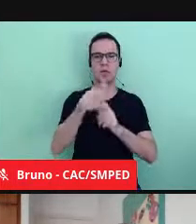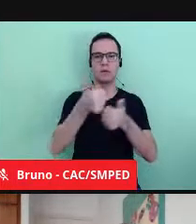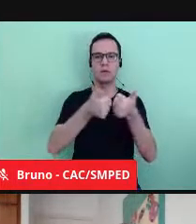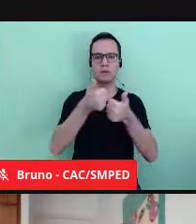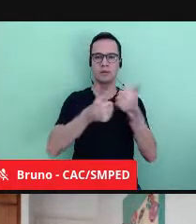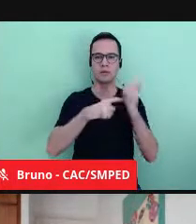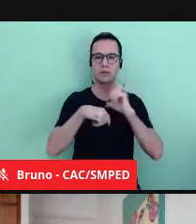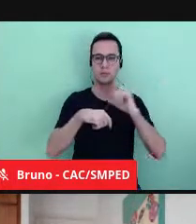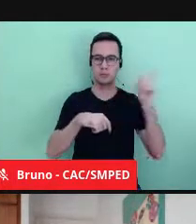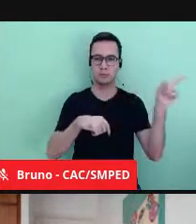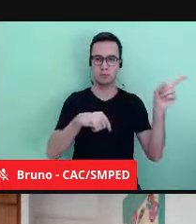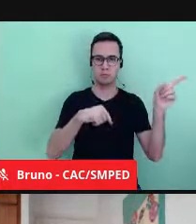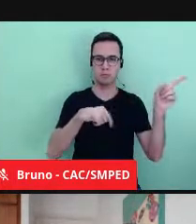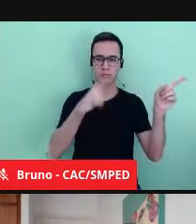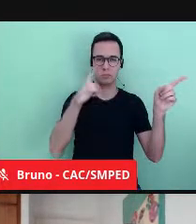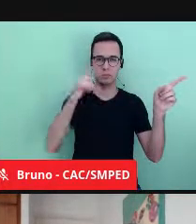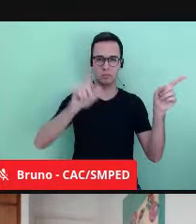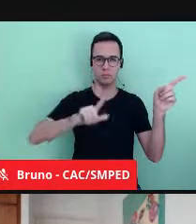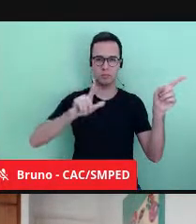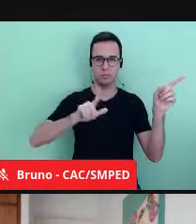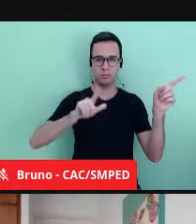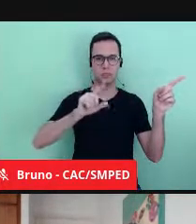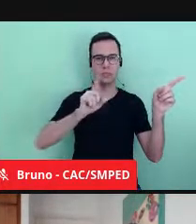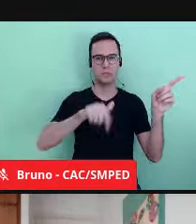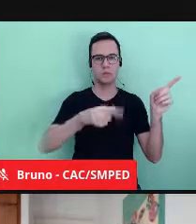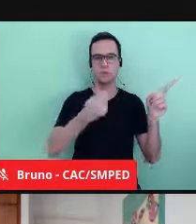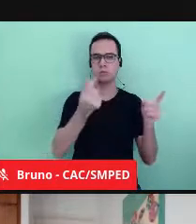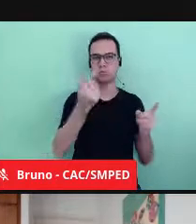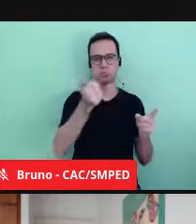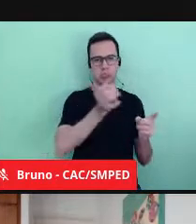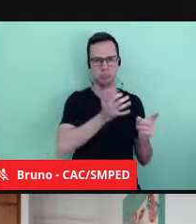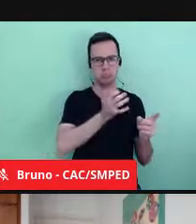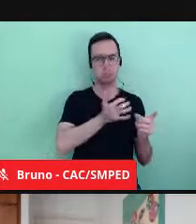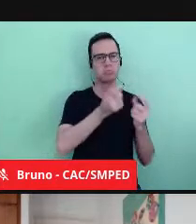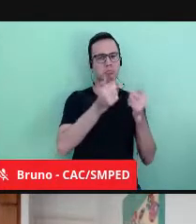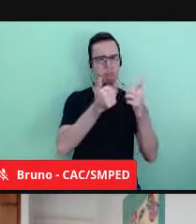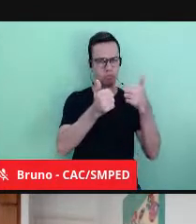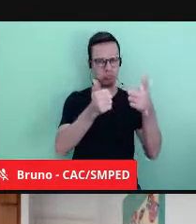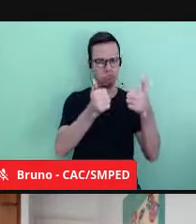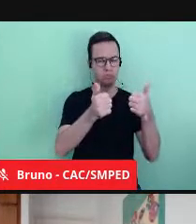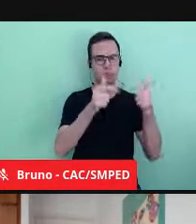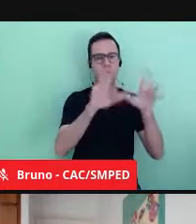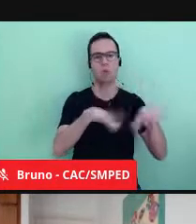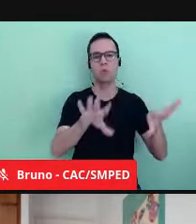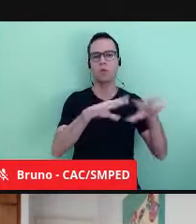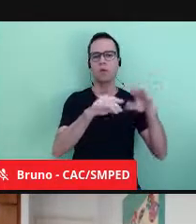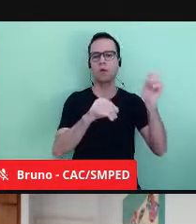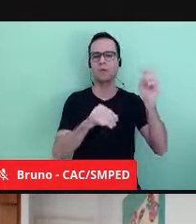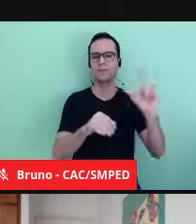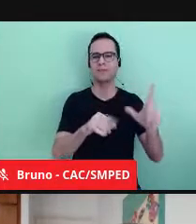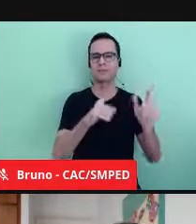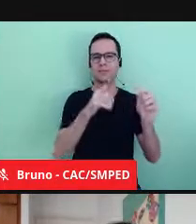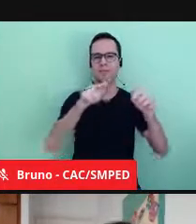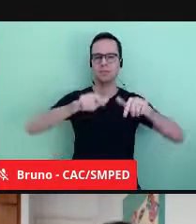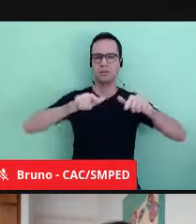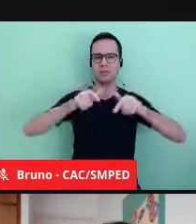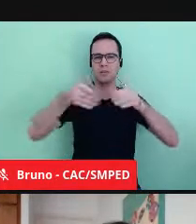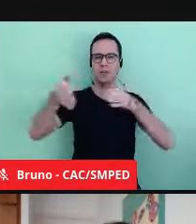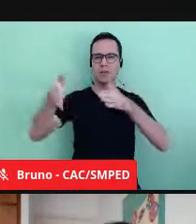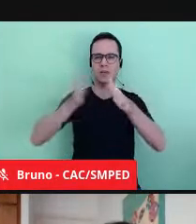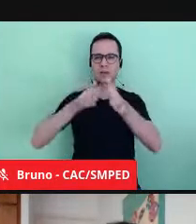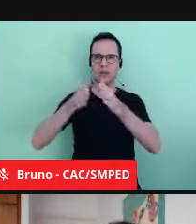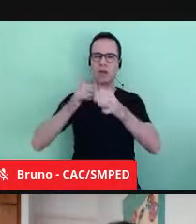nessa área com baixíssima vulnerabilidade social, nessa região do Vale do Rio Pinheiros, né?